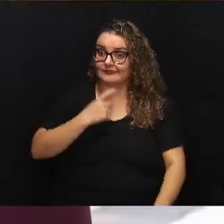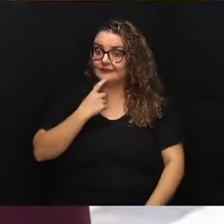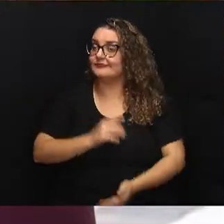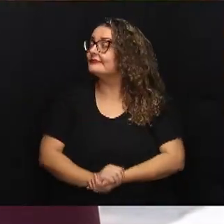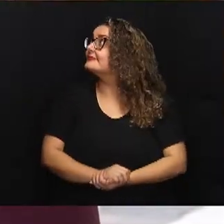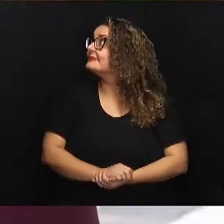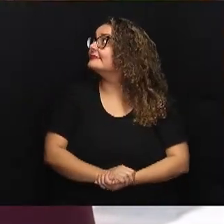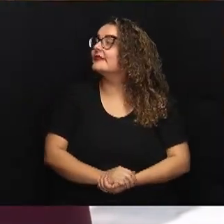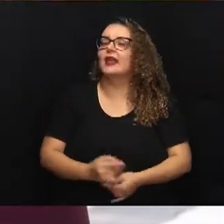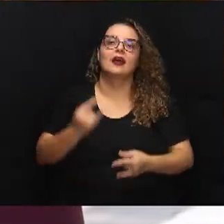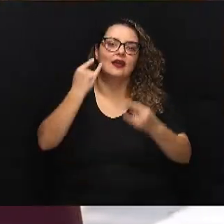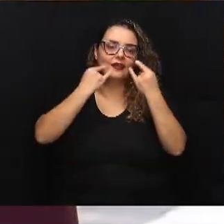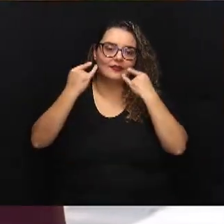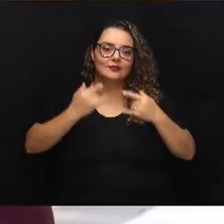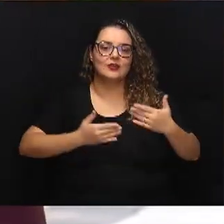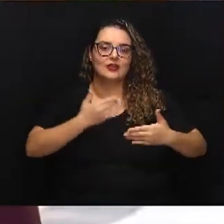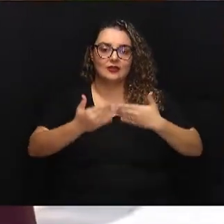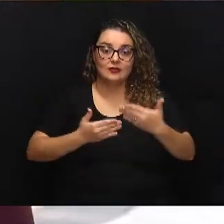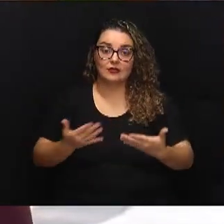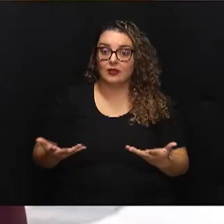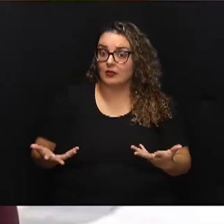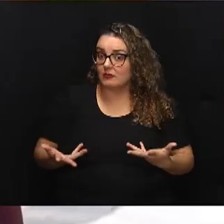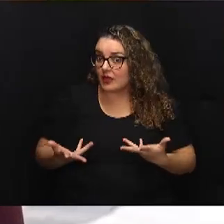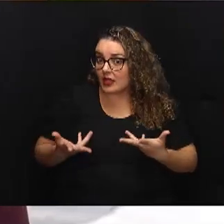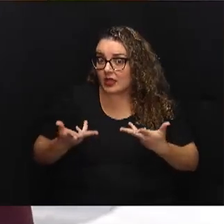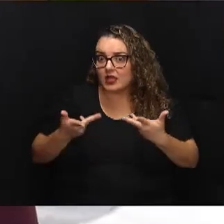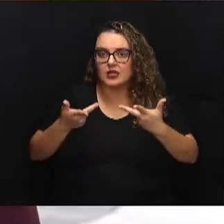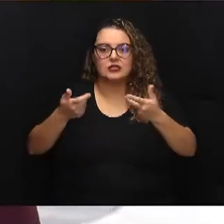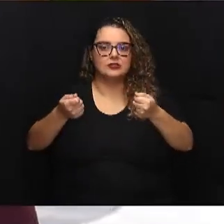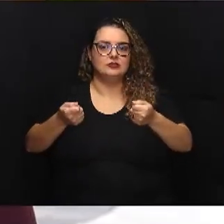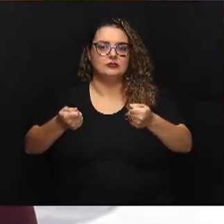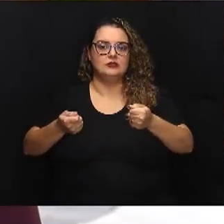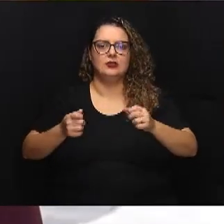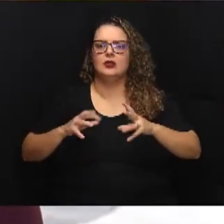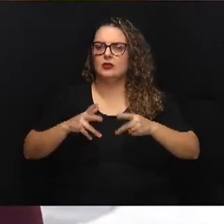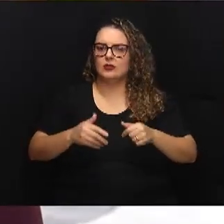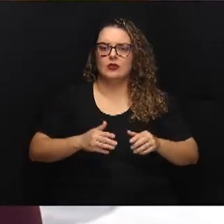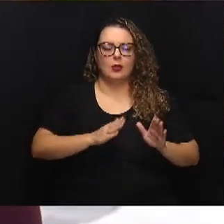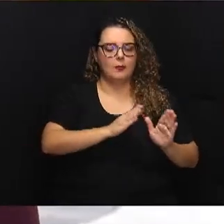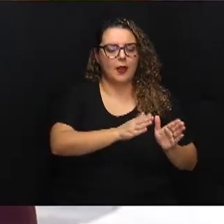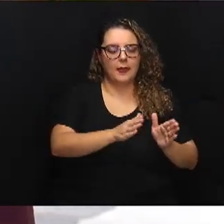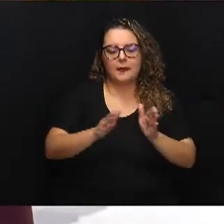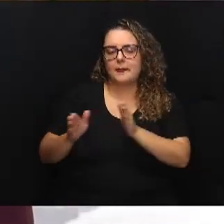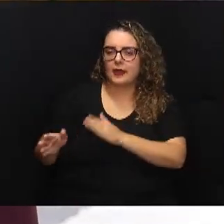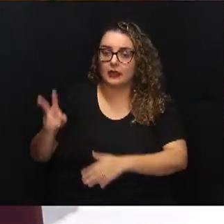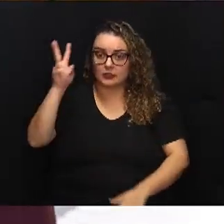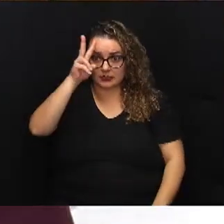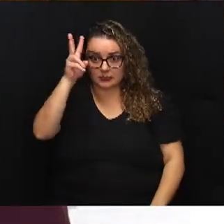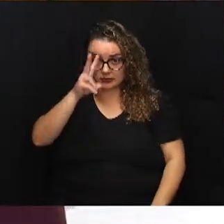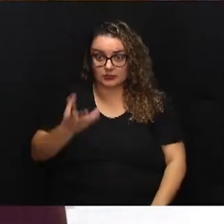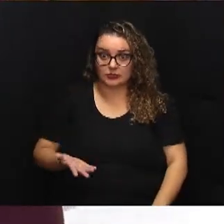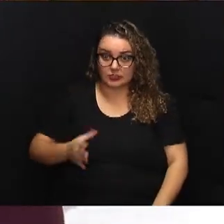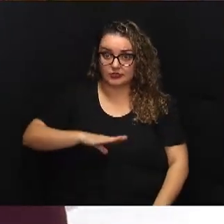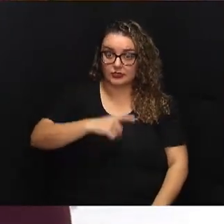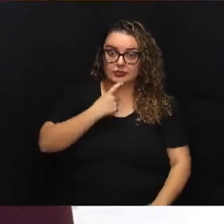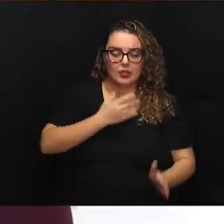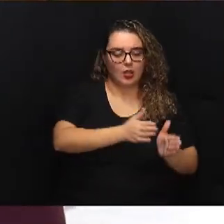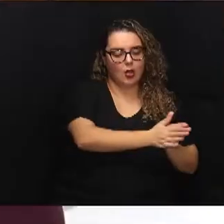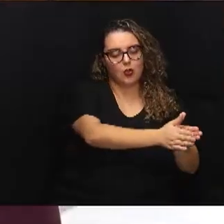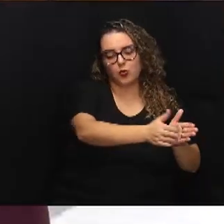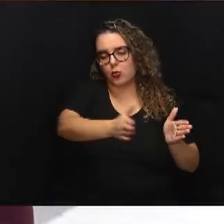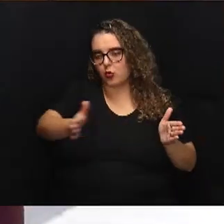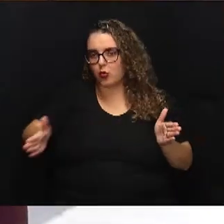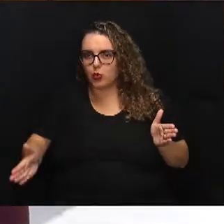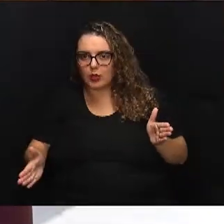muito interessante, é um processo muito rico, assim. Ele passa por todas as histórias da cidade de Campinas, ele meio que acompanha